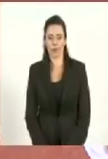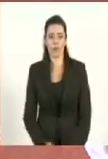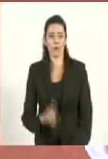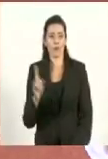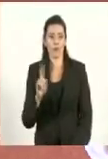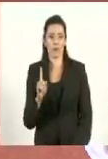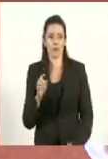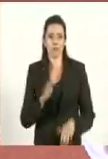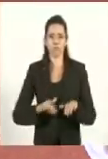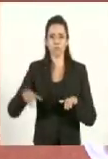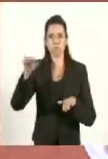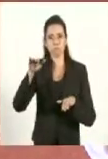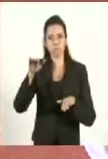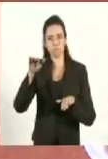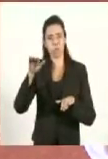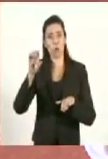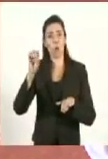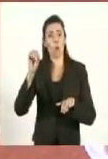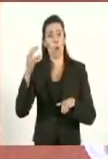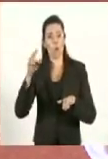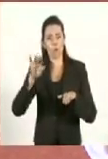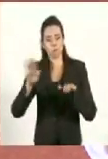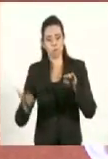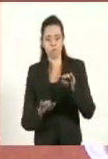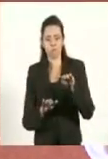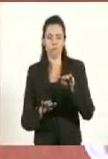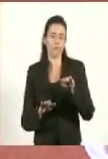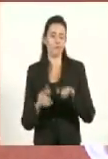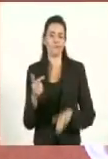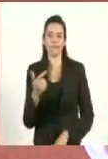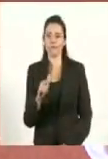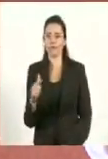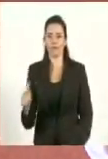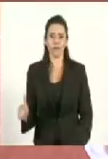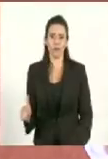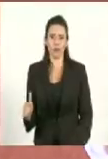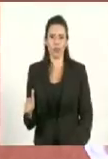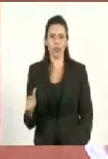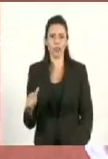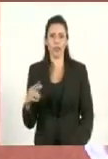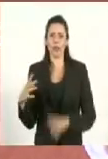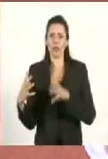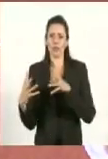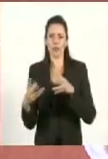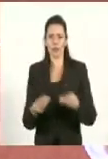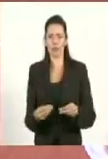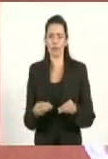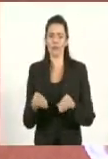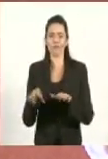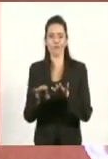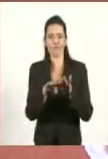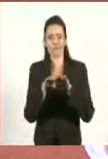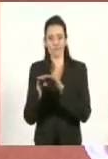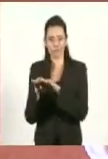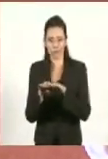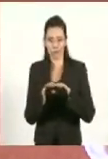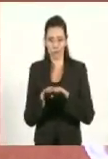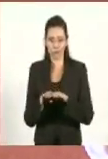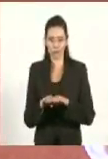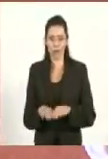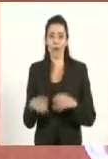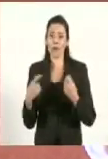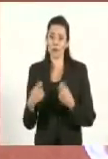infelizmente, que mantém uns no nível, né, elevado e outros no nível que não é condizente com a realidade,